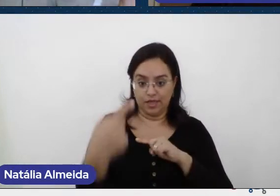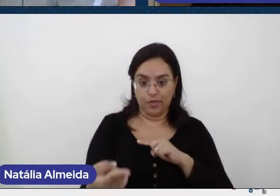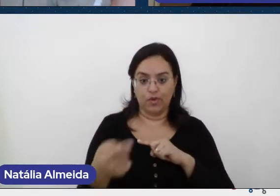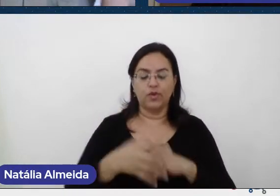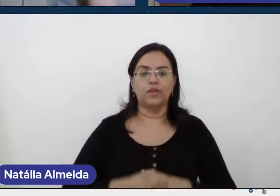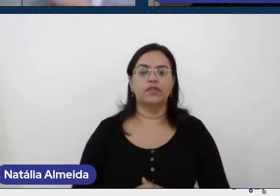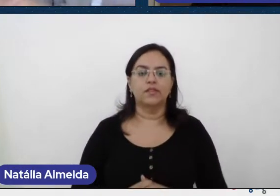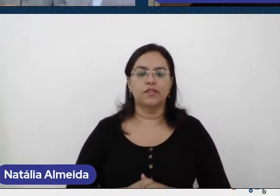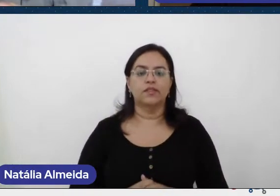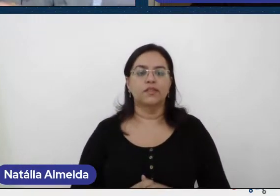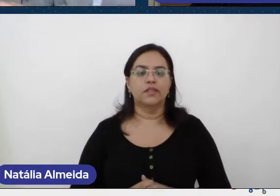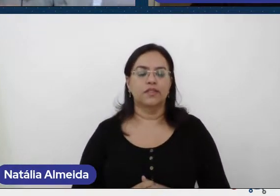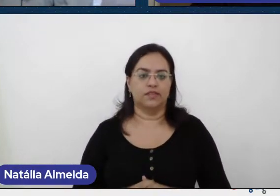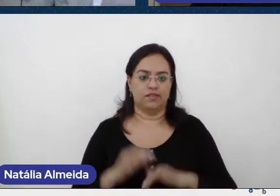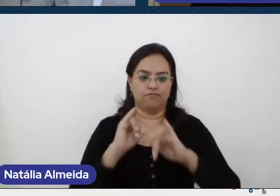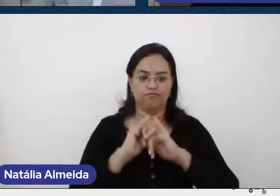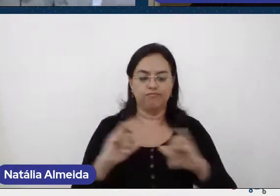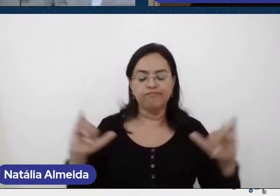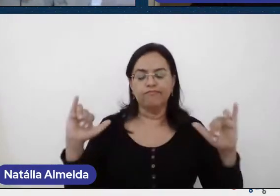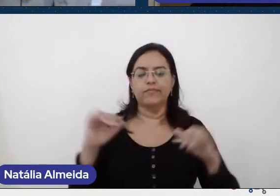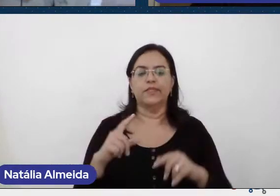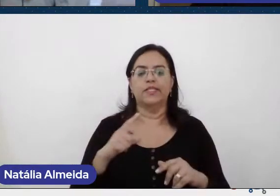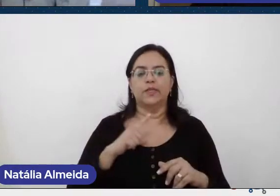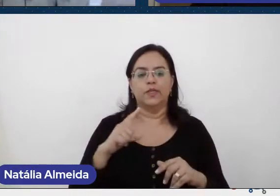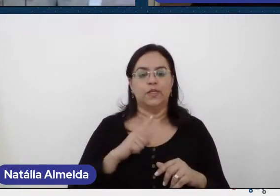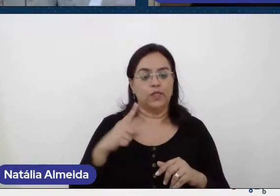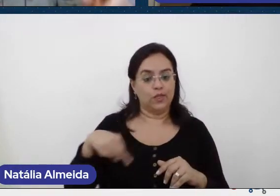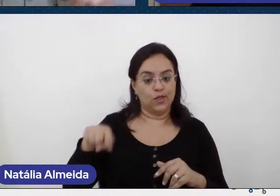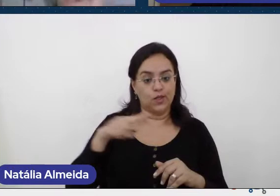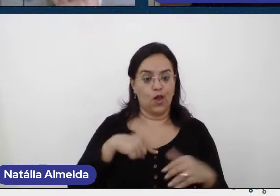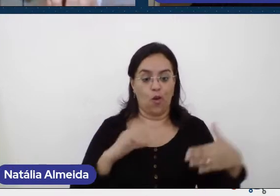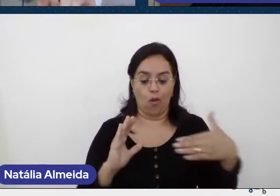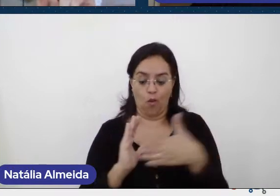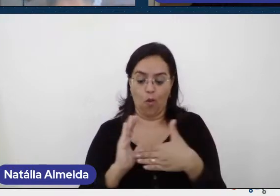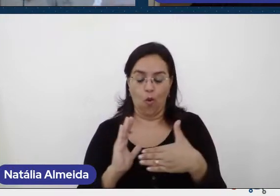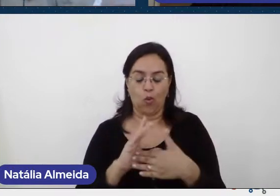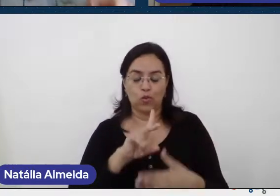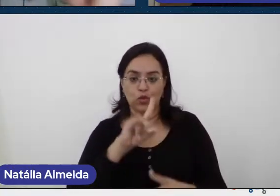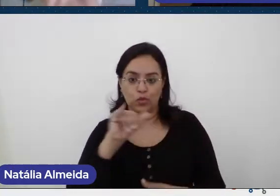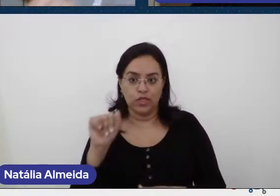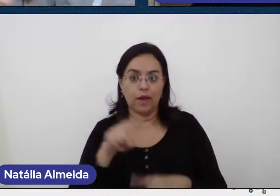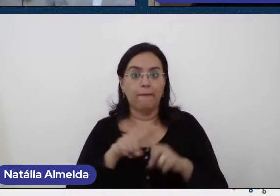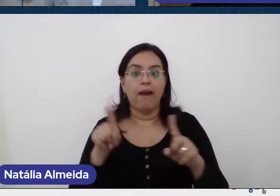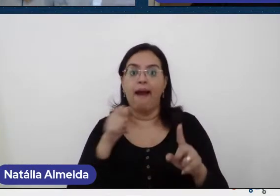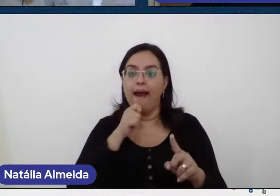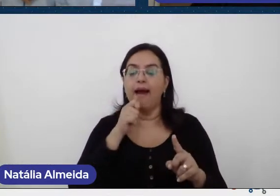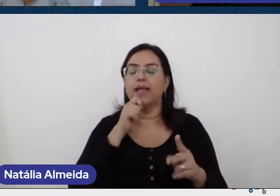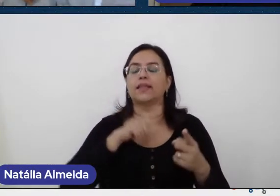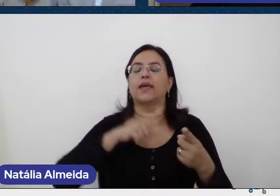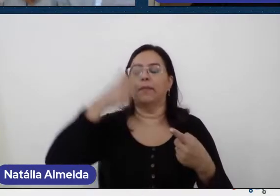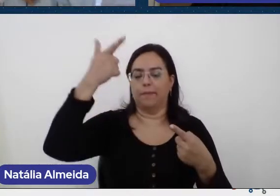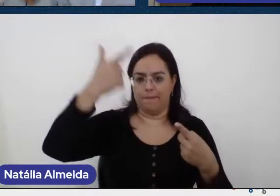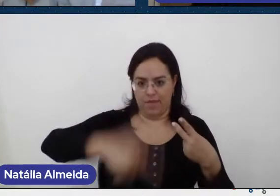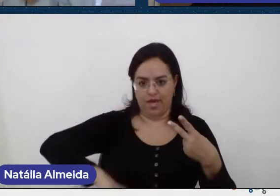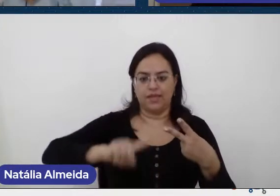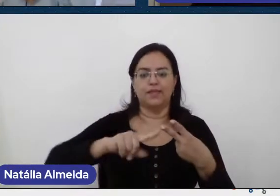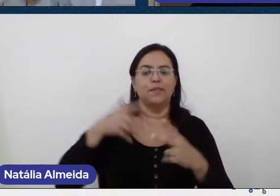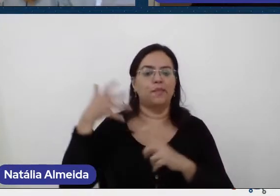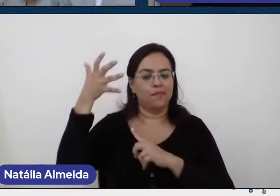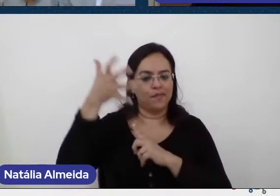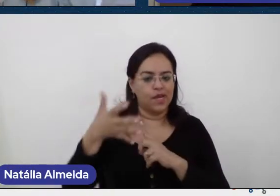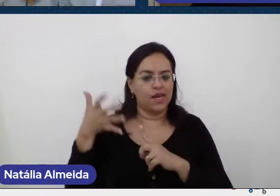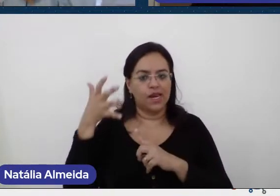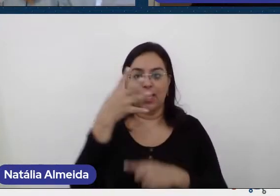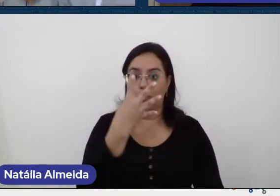nossa SNPC está no seu último dia, mas essa não é a última palestra. Daqui a pouco, né, às 16h30,